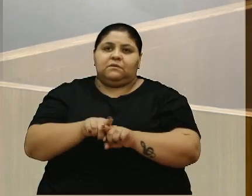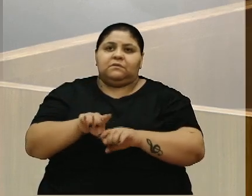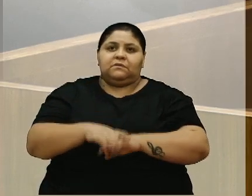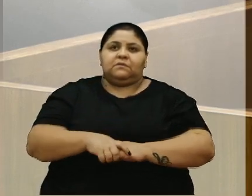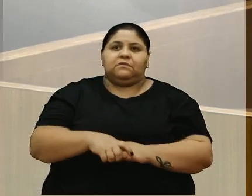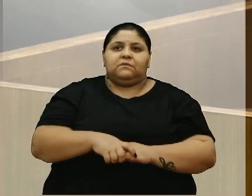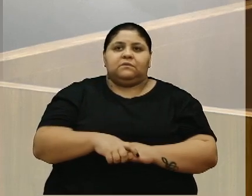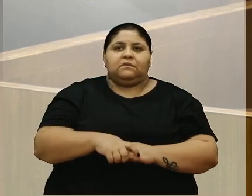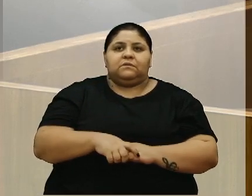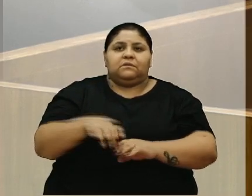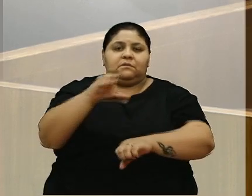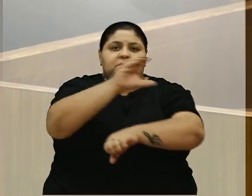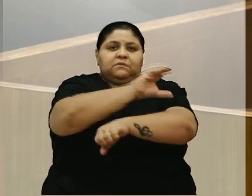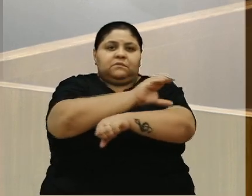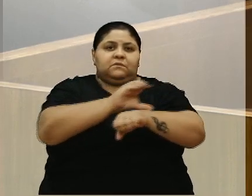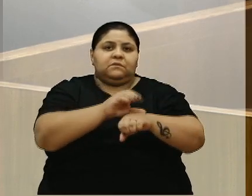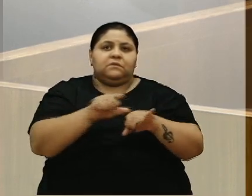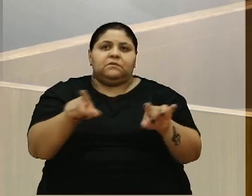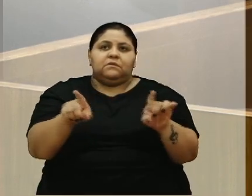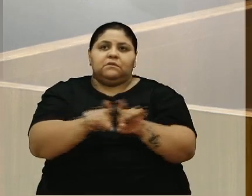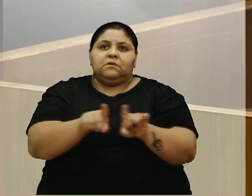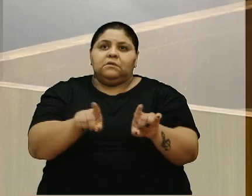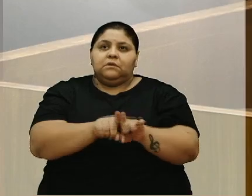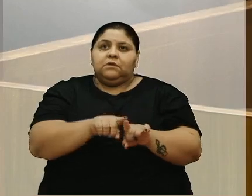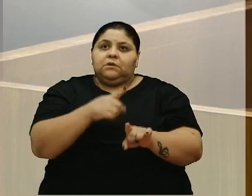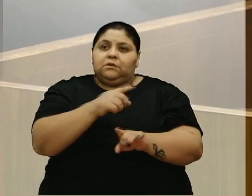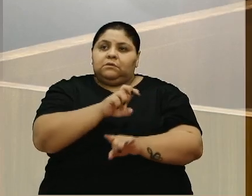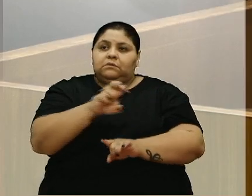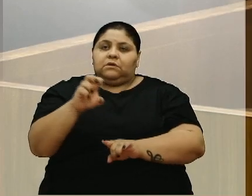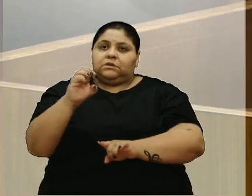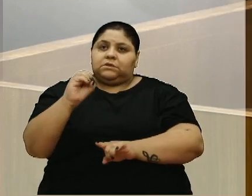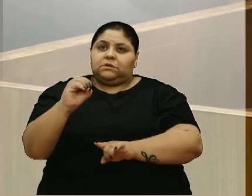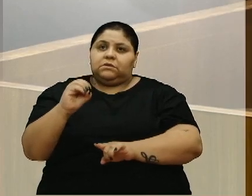5 cursos e cerca de 1.500 alunos?